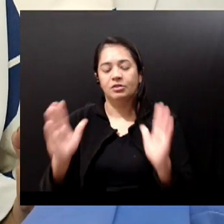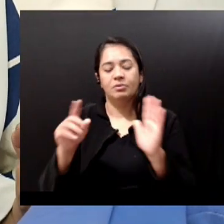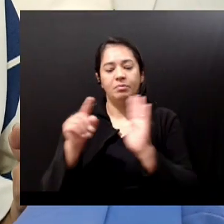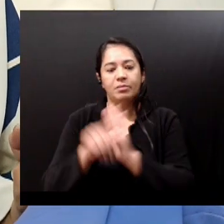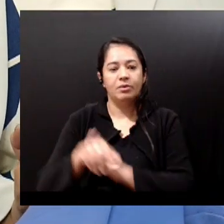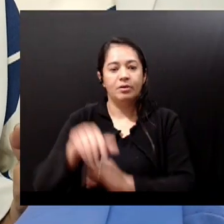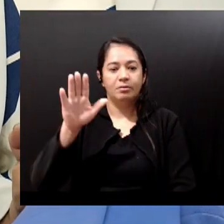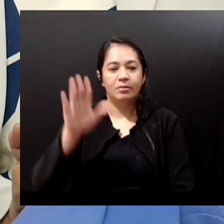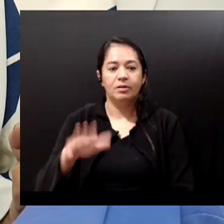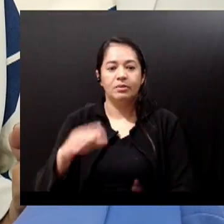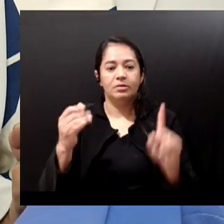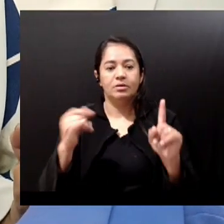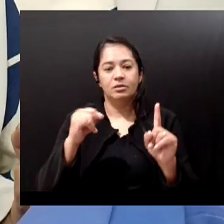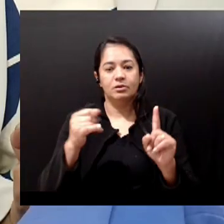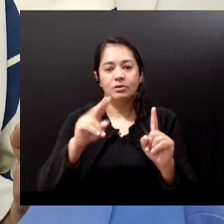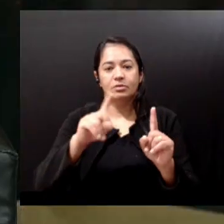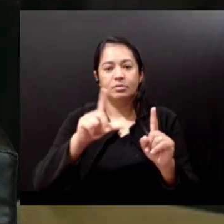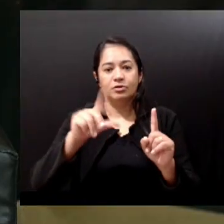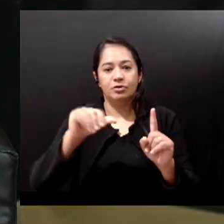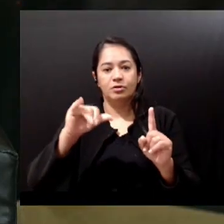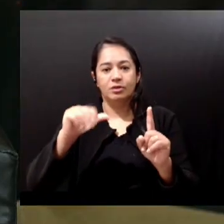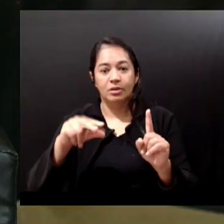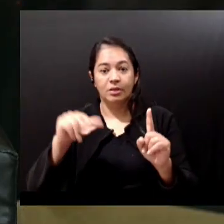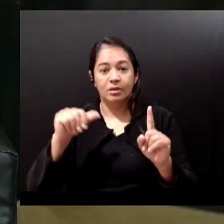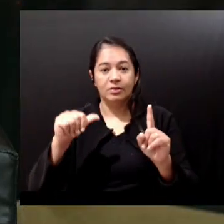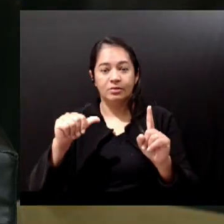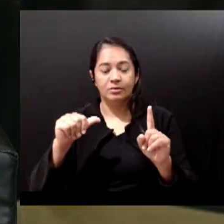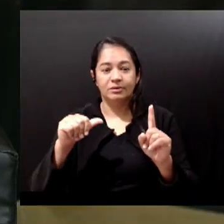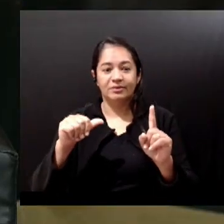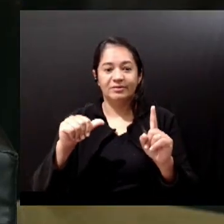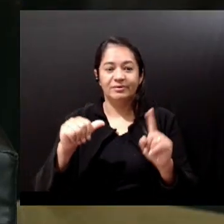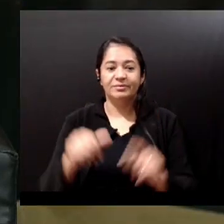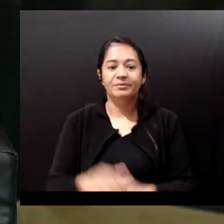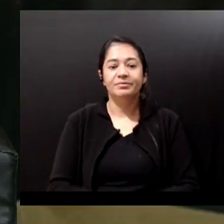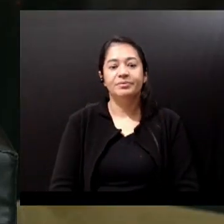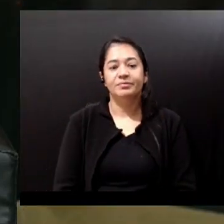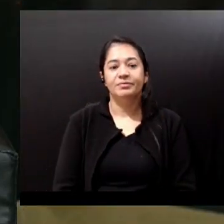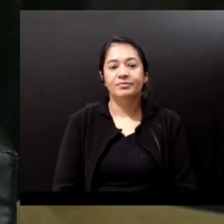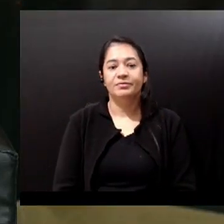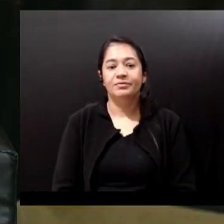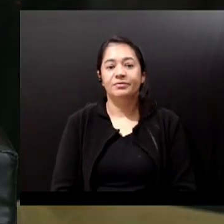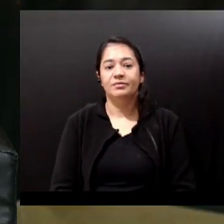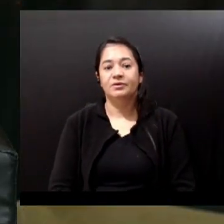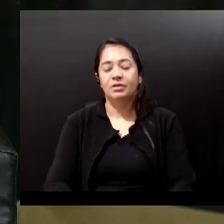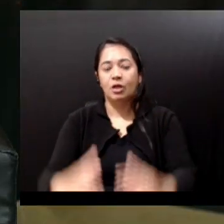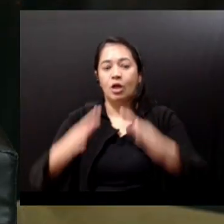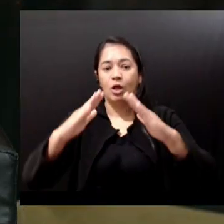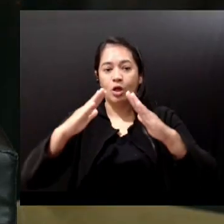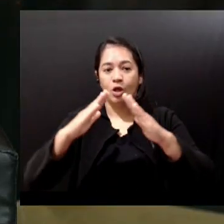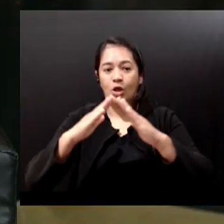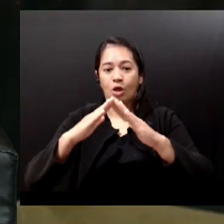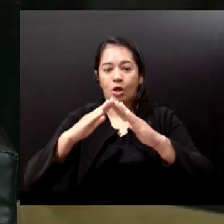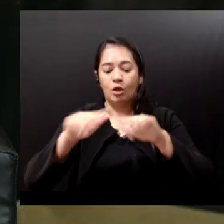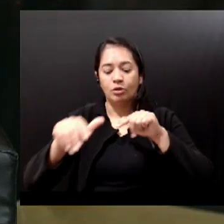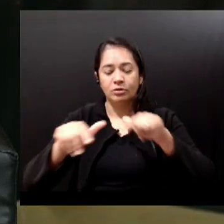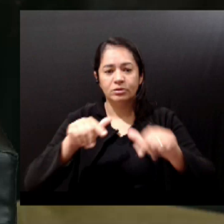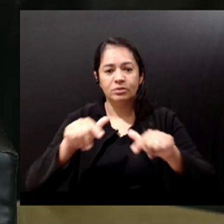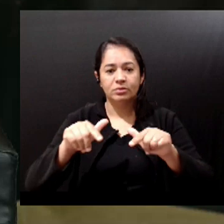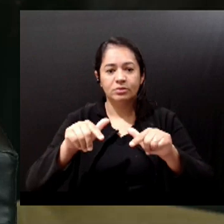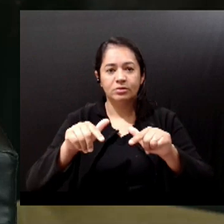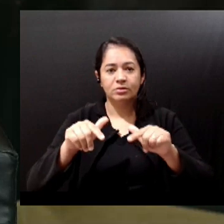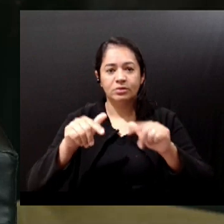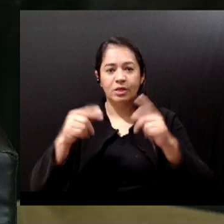Jardim Proença. muito A pessoa boa. está participando, que legal. No home office, colocar música de fundo para se concentrar